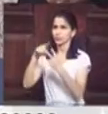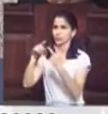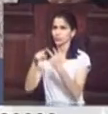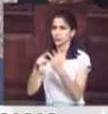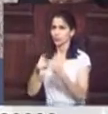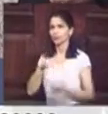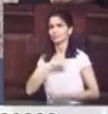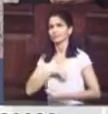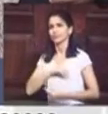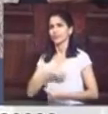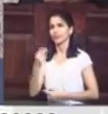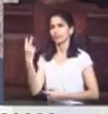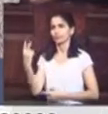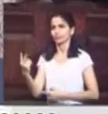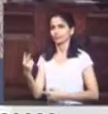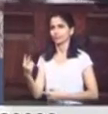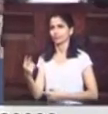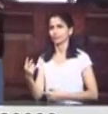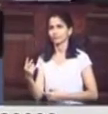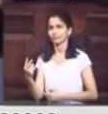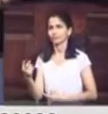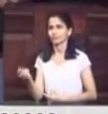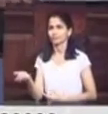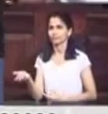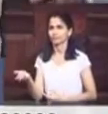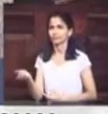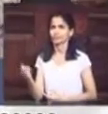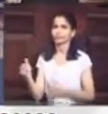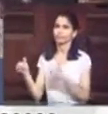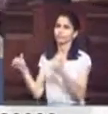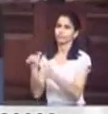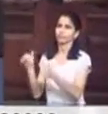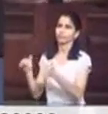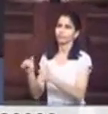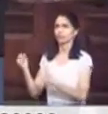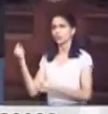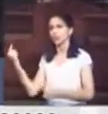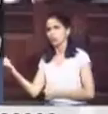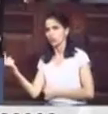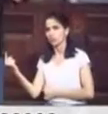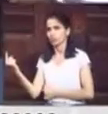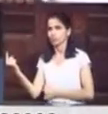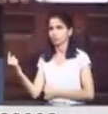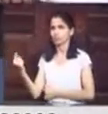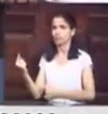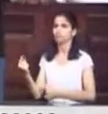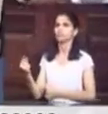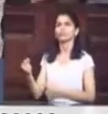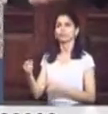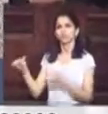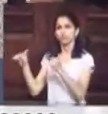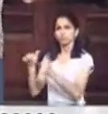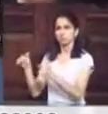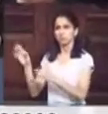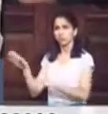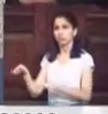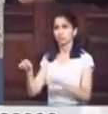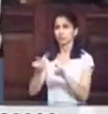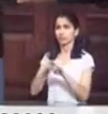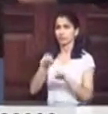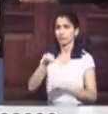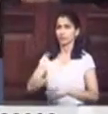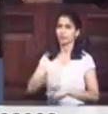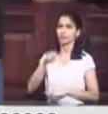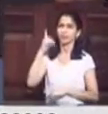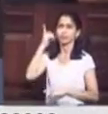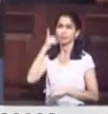contra-cheques. Gente que foi para a inatividade e que continuam recebendo dois contra-cheques. Então, eu acho